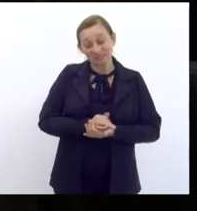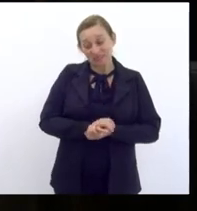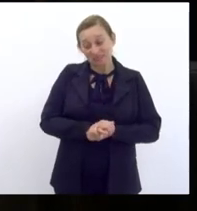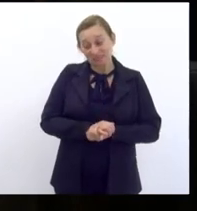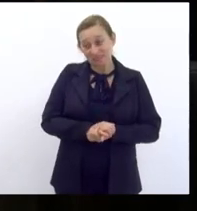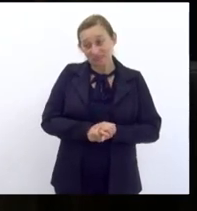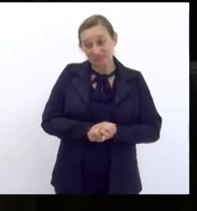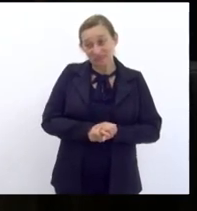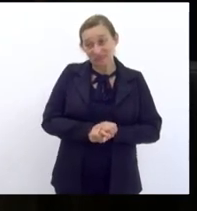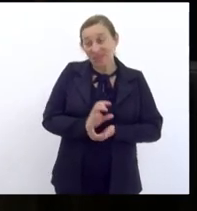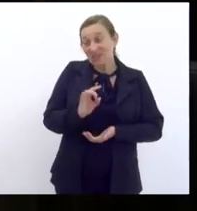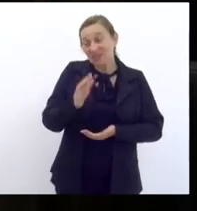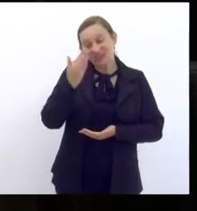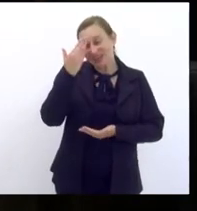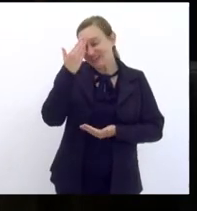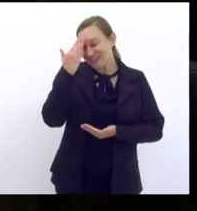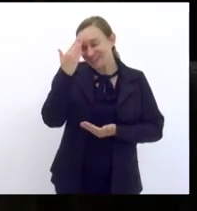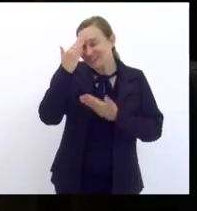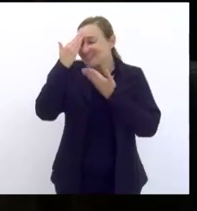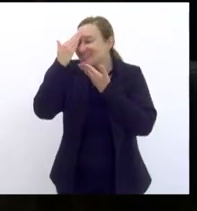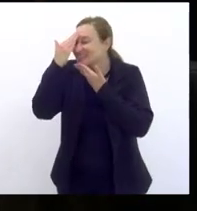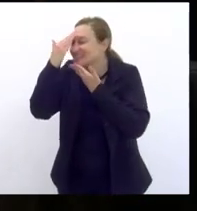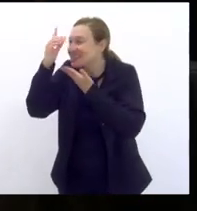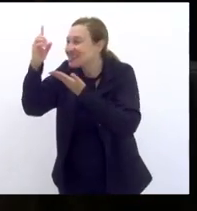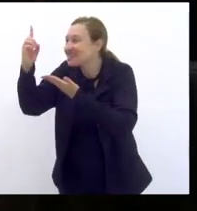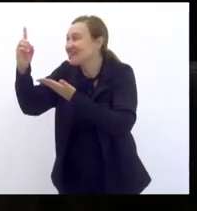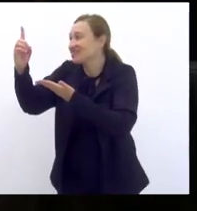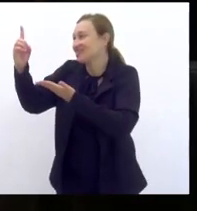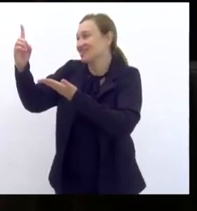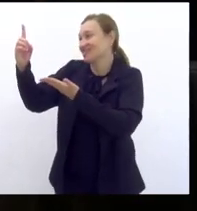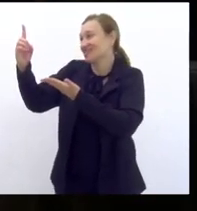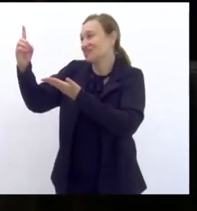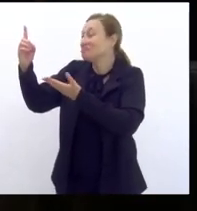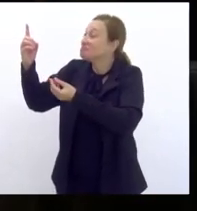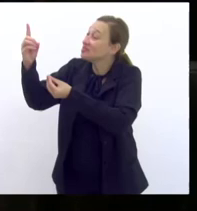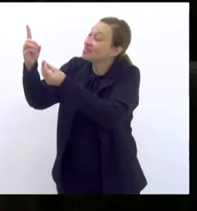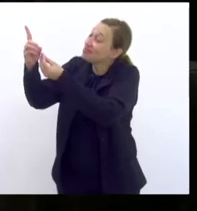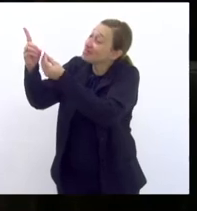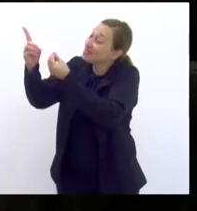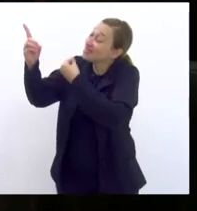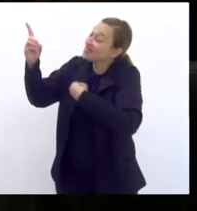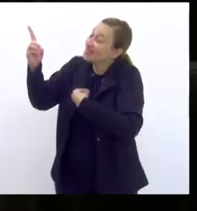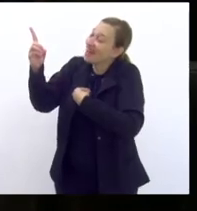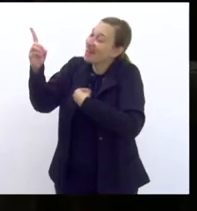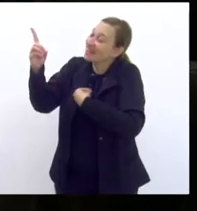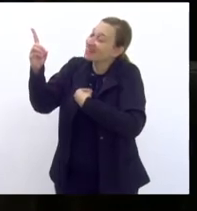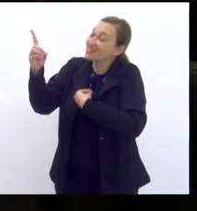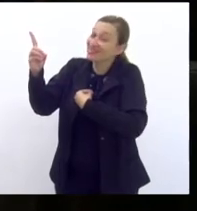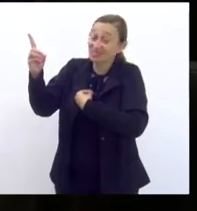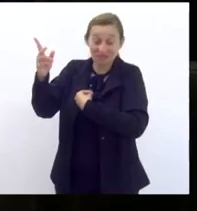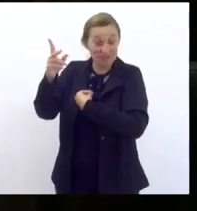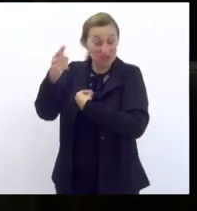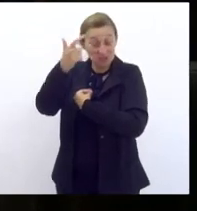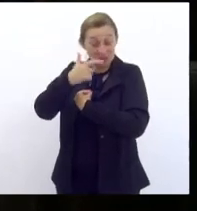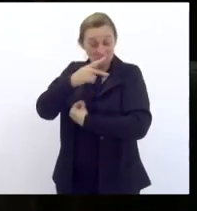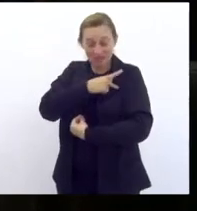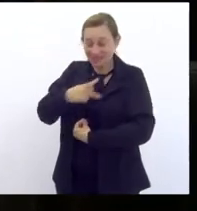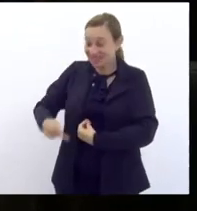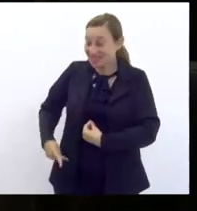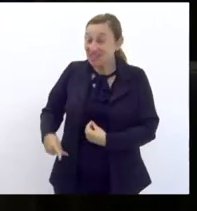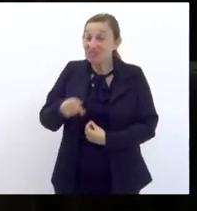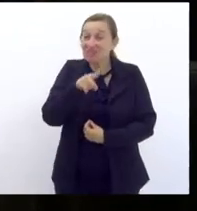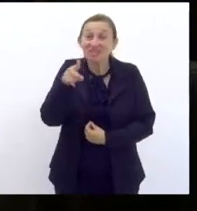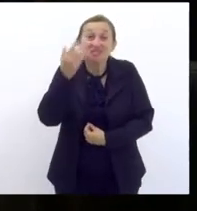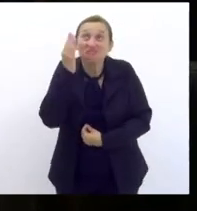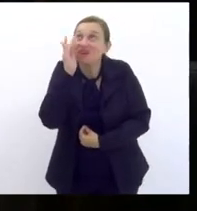eu só tenho a agradecer a Deus ter me dado de estar à frente da sua cifra porque vocês não tem ideia